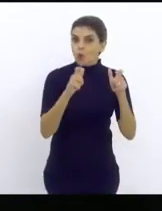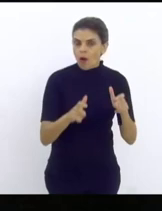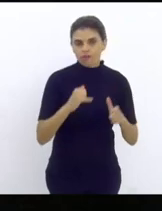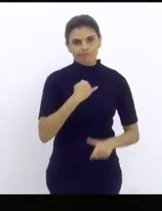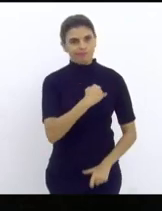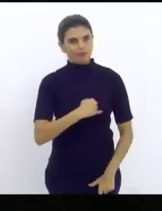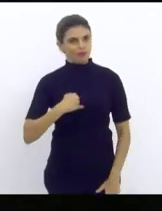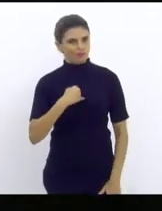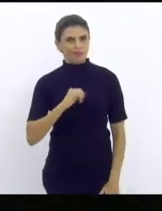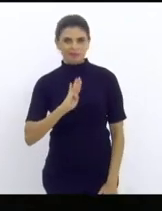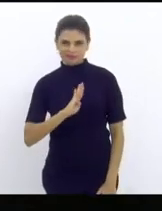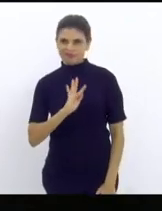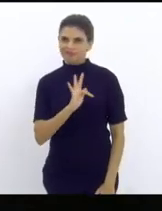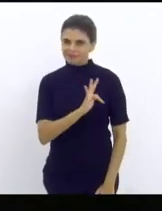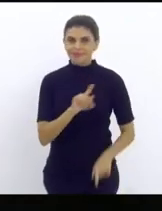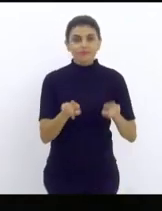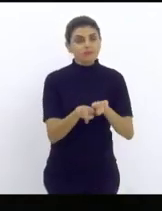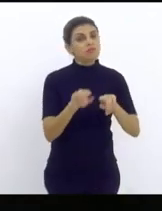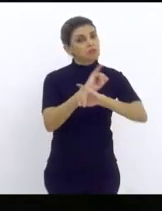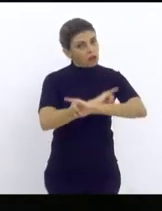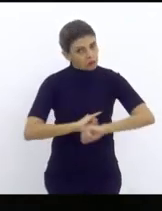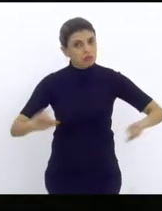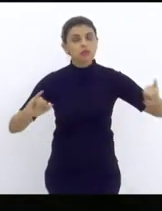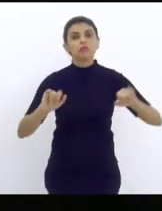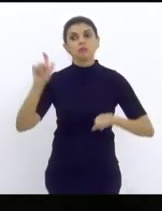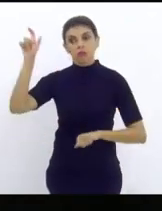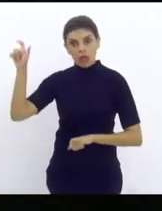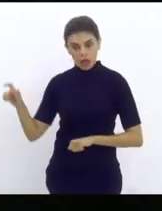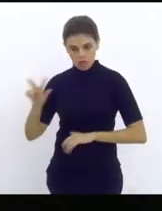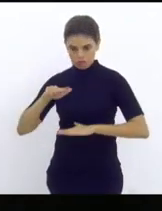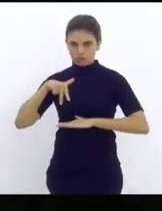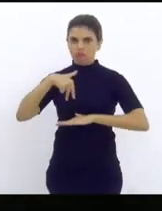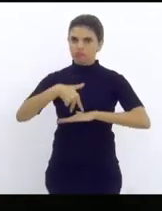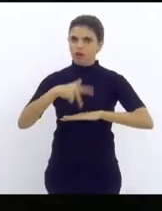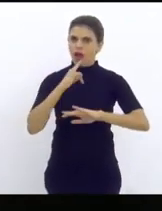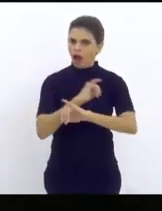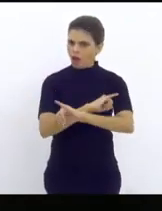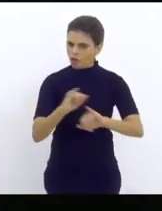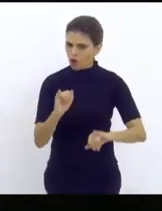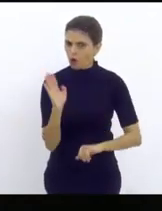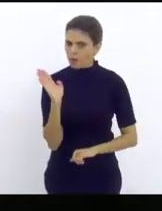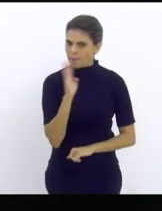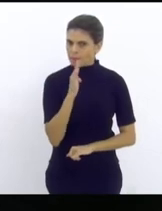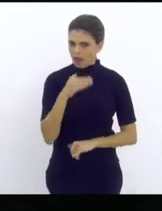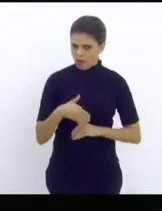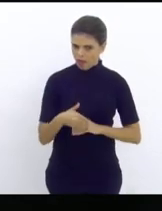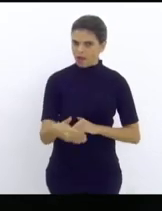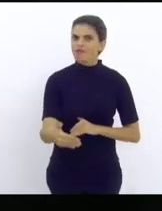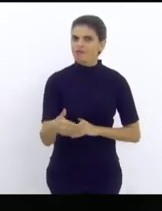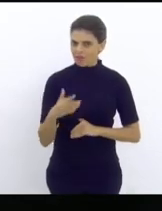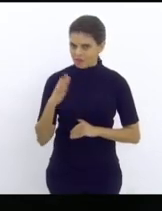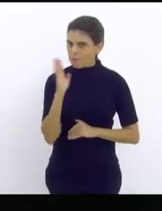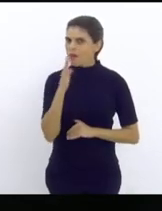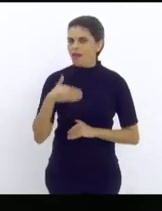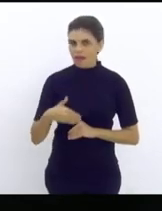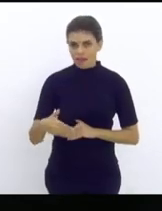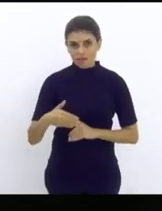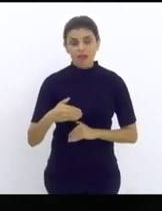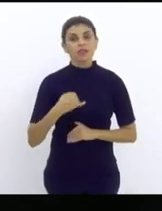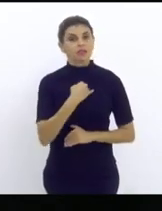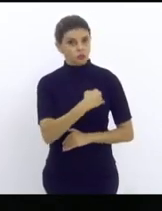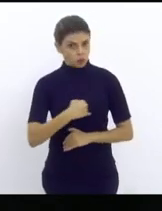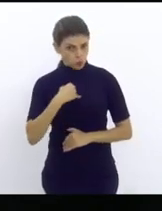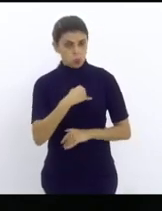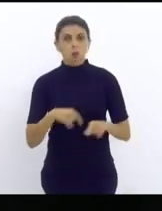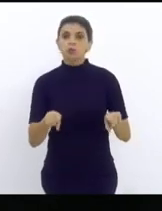Meriti e também já avisar que ele em palanque informou que em breve São João de Meriti também